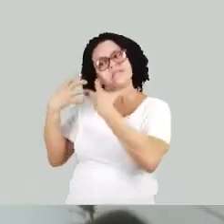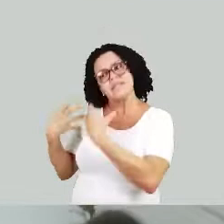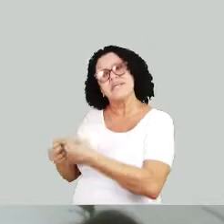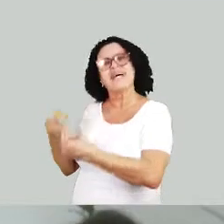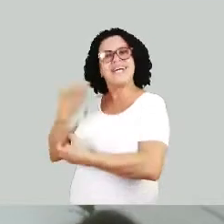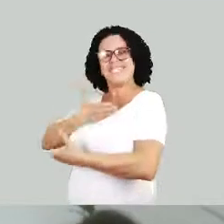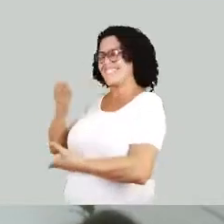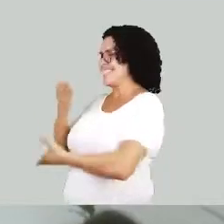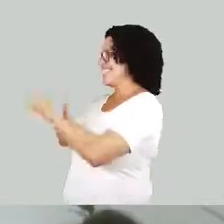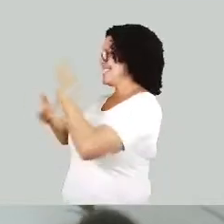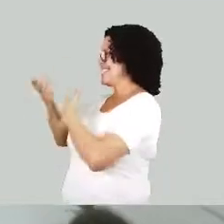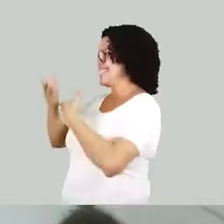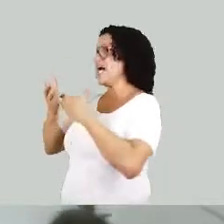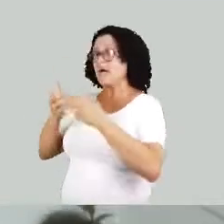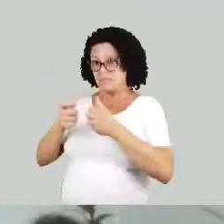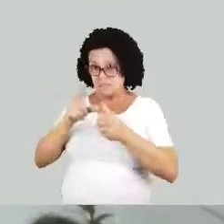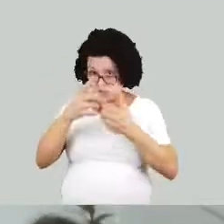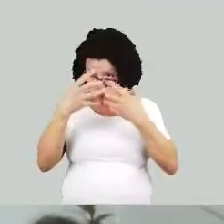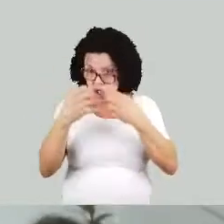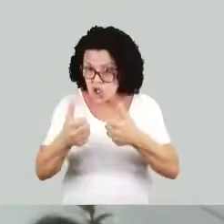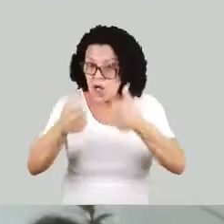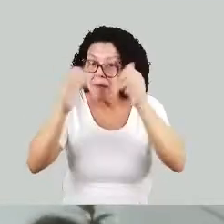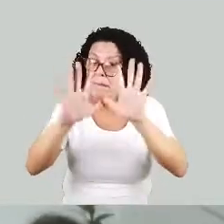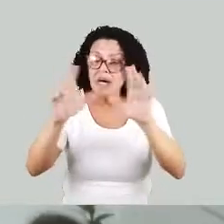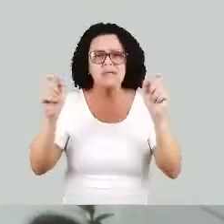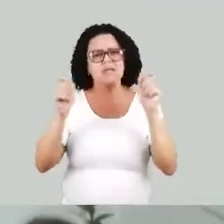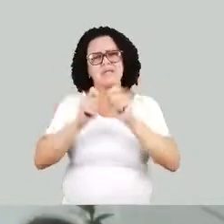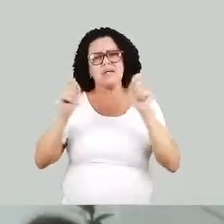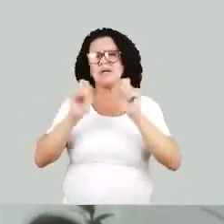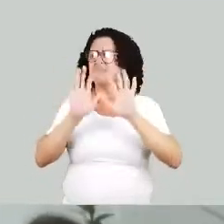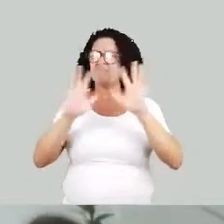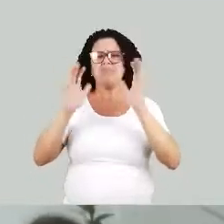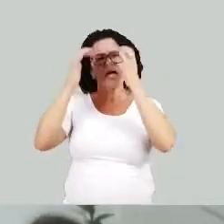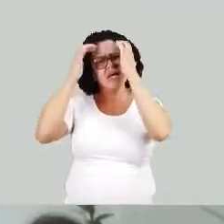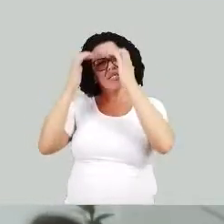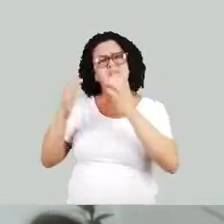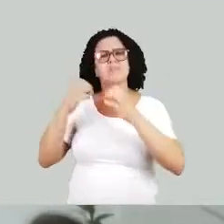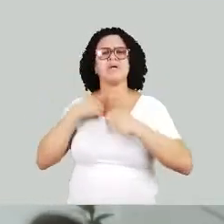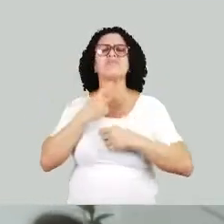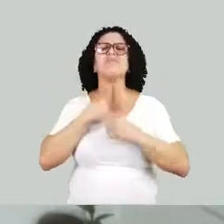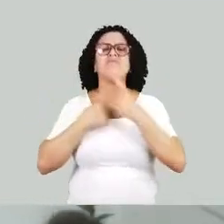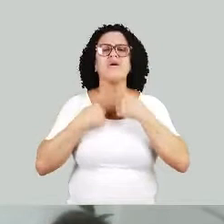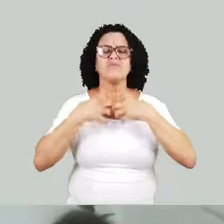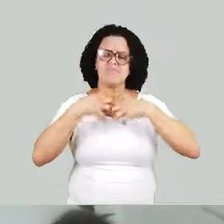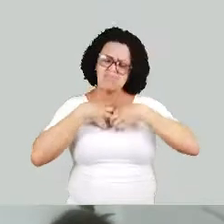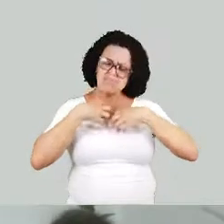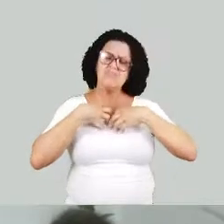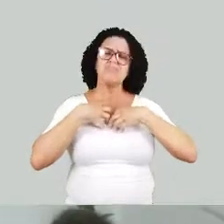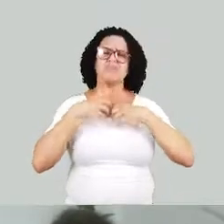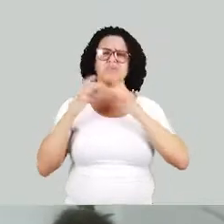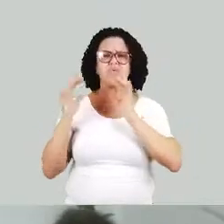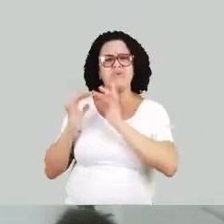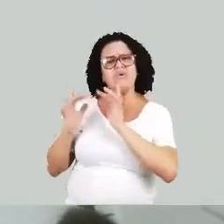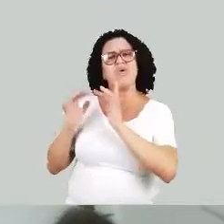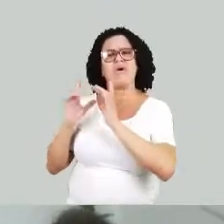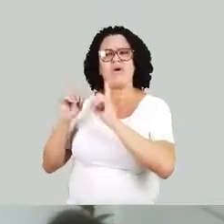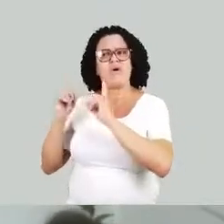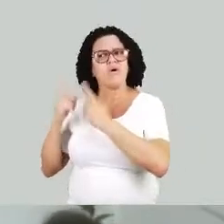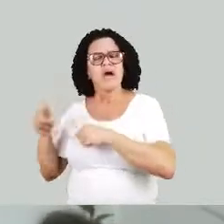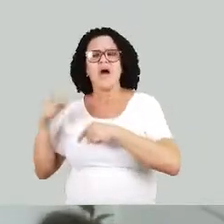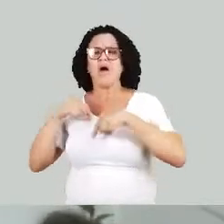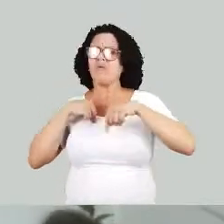possível, melhor ainda. Mas caso não seja possível, a gente tem que respeitar a nossa vontade de querer conviver, de